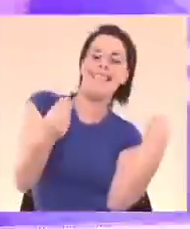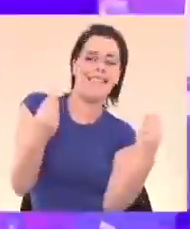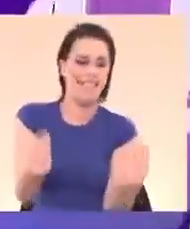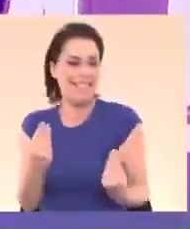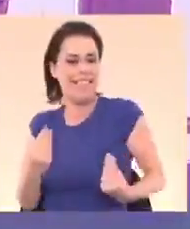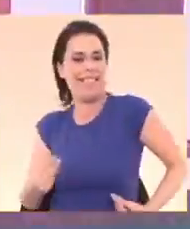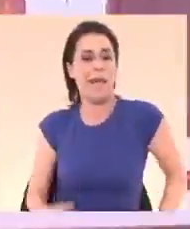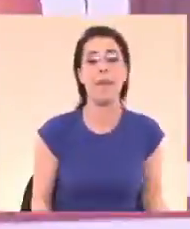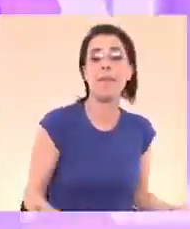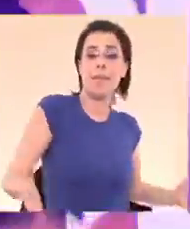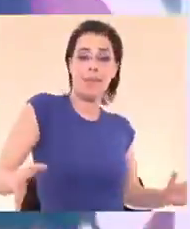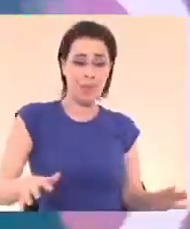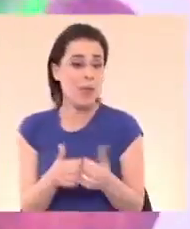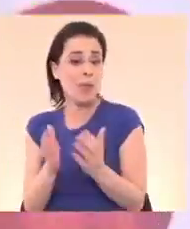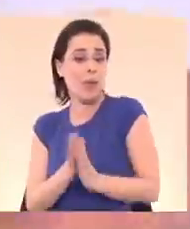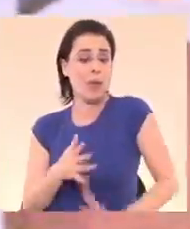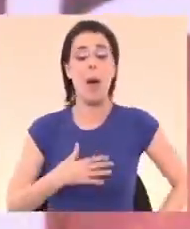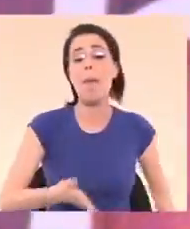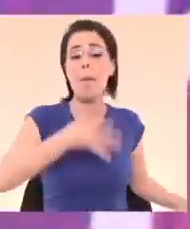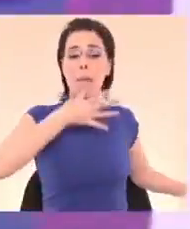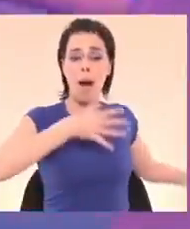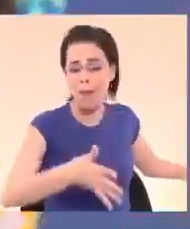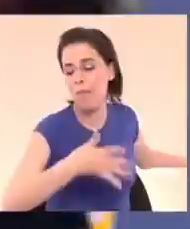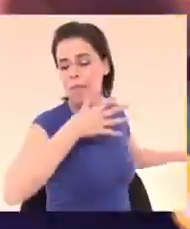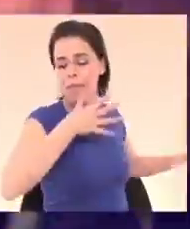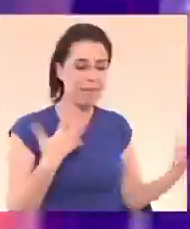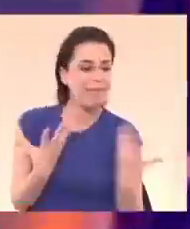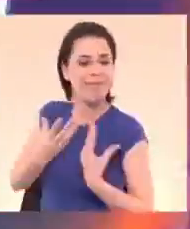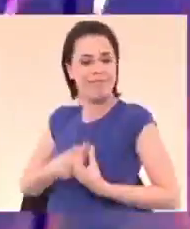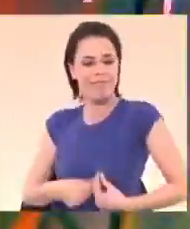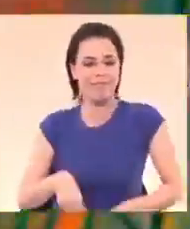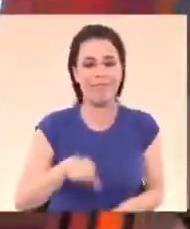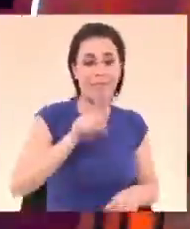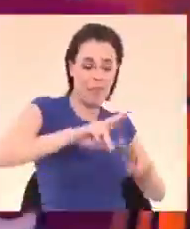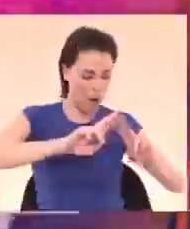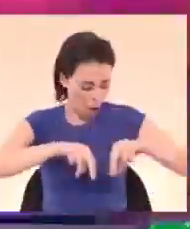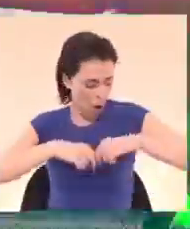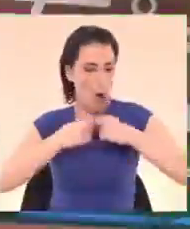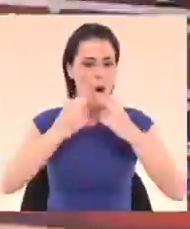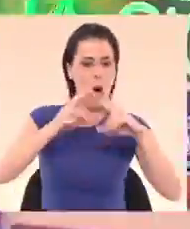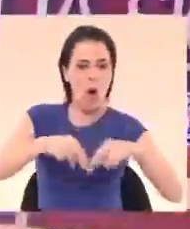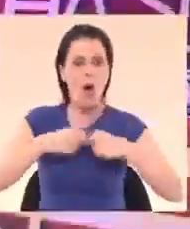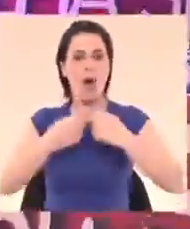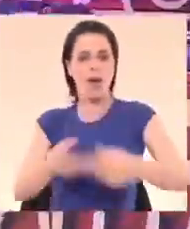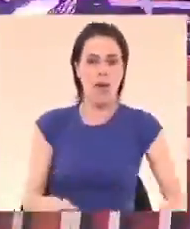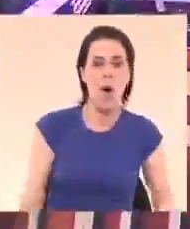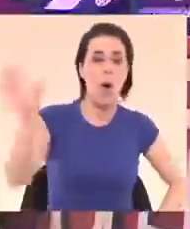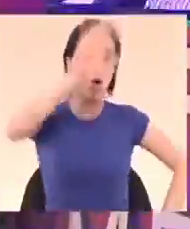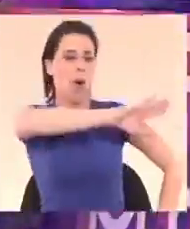paraíso, tudo que eu mais quero é ficar contigo e fazer amor.